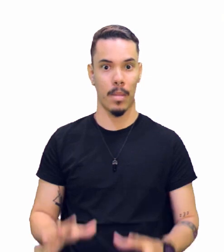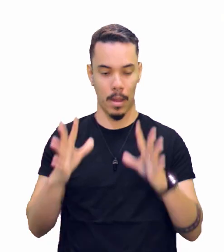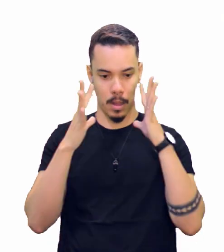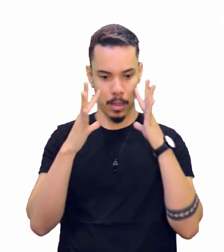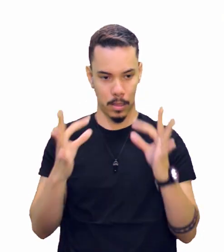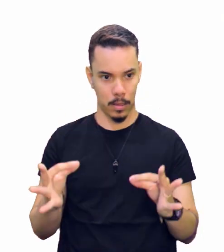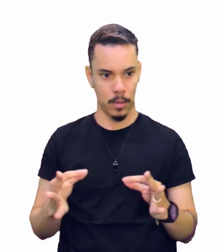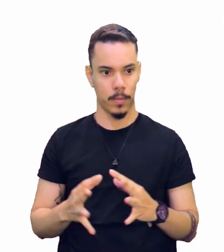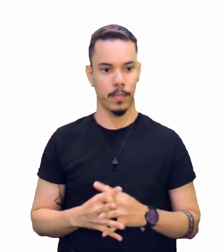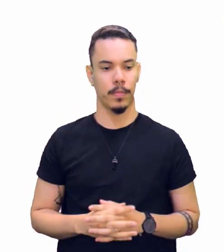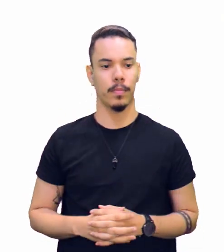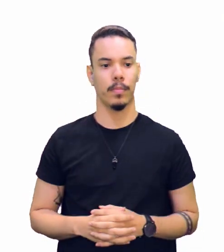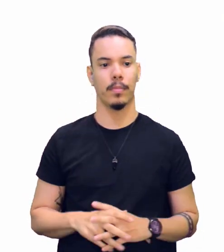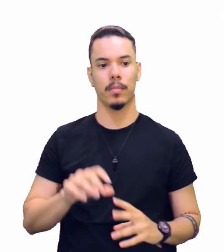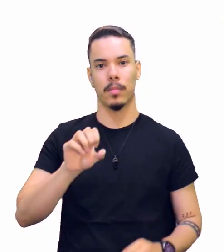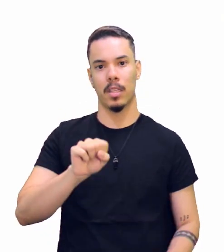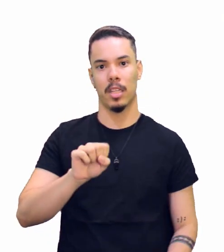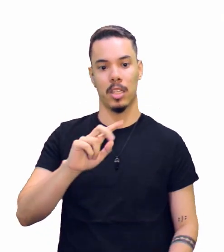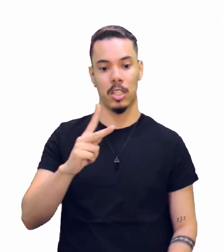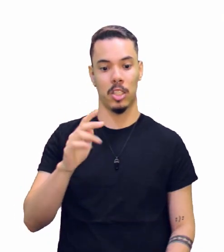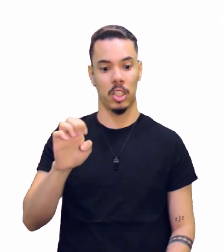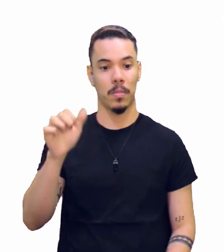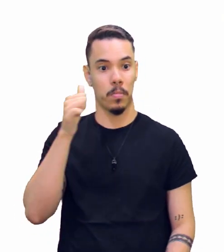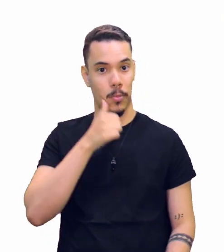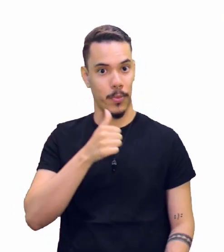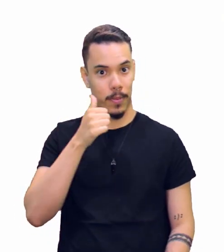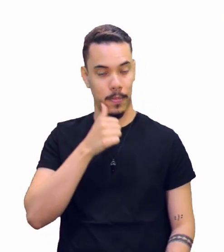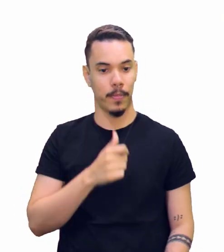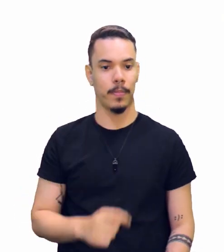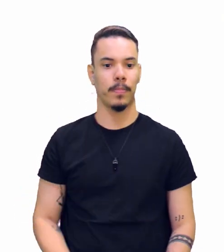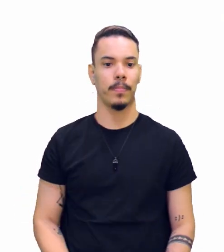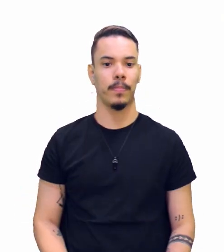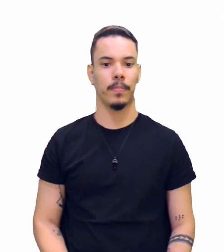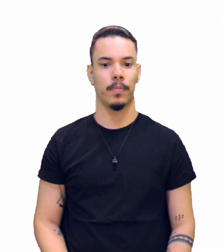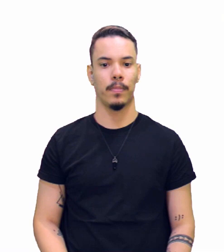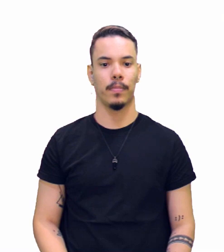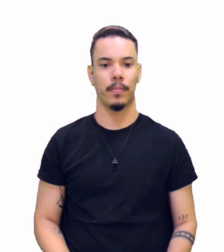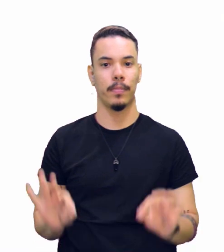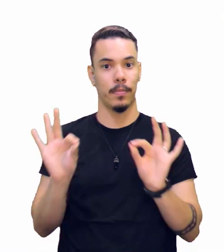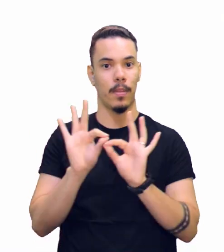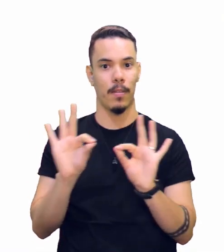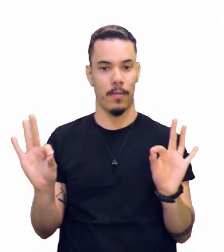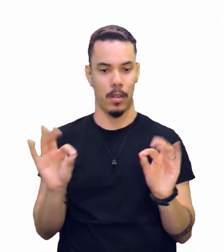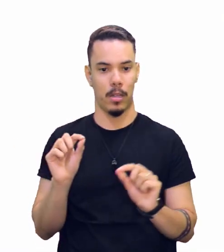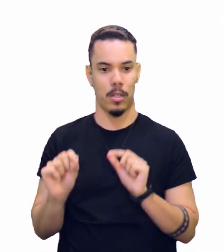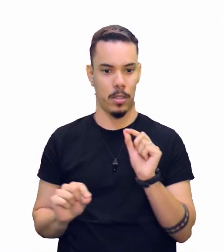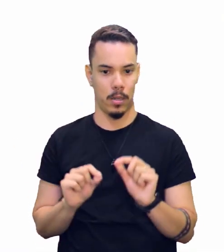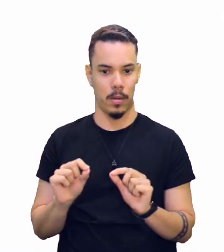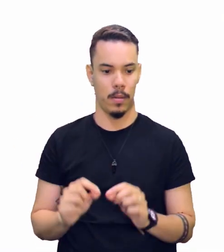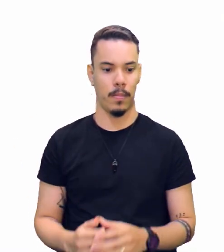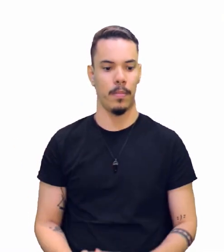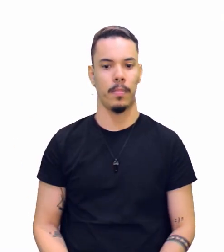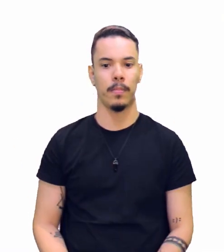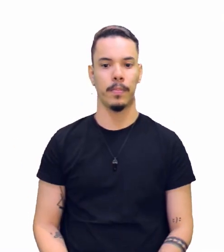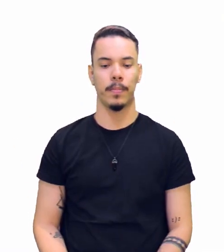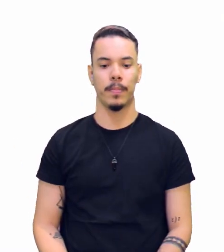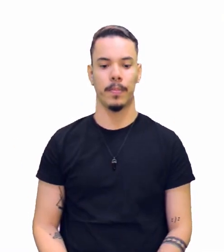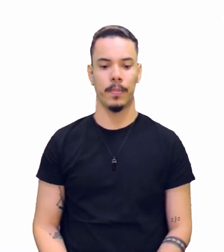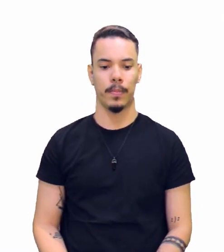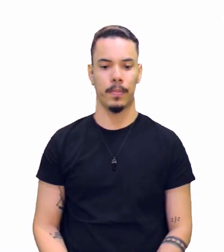atenção na no sujeito presta atenção na frase going to the park it's great